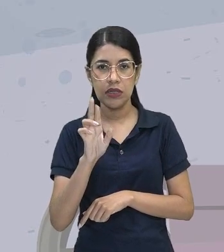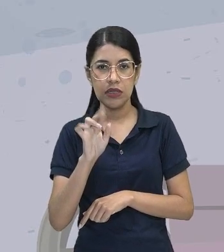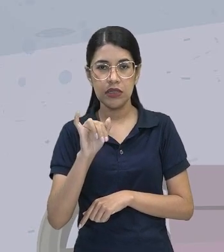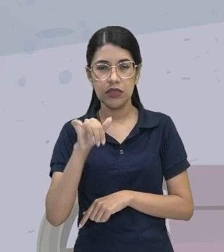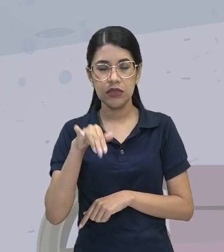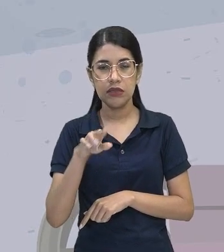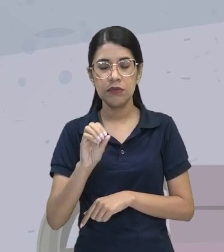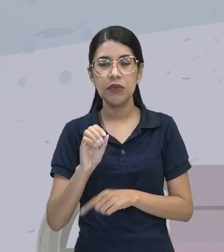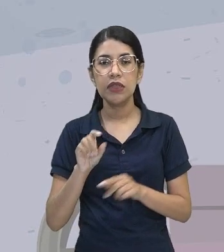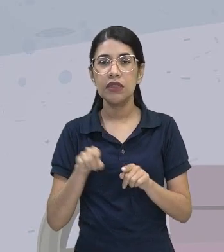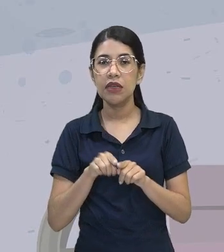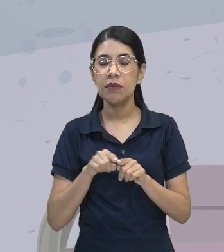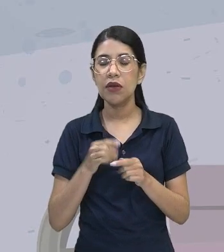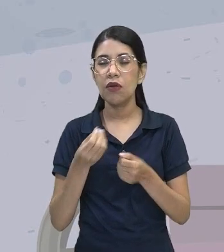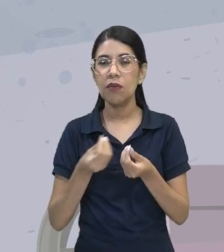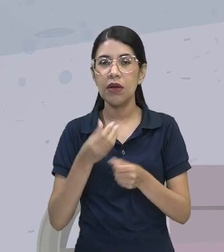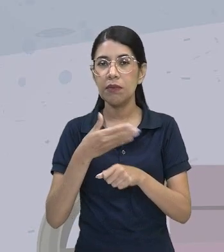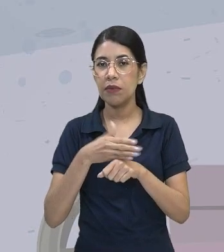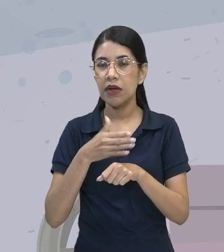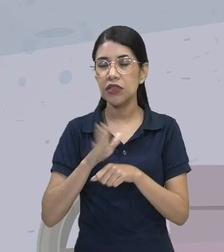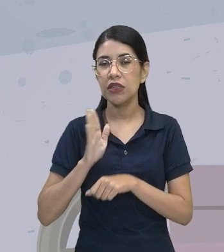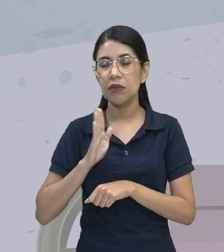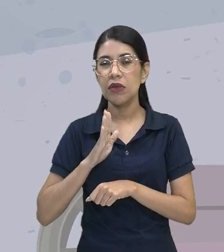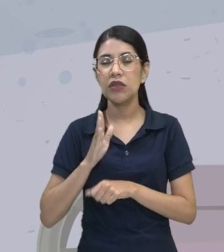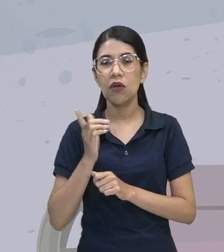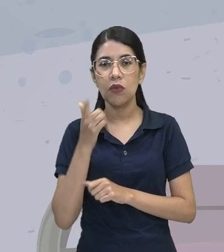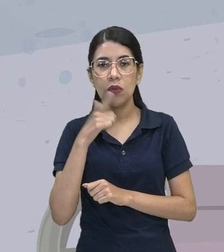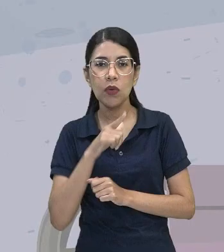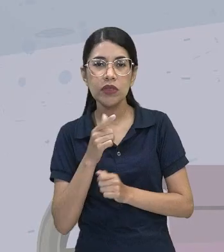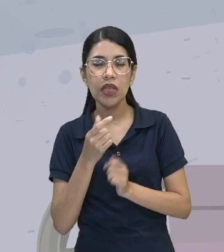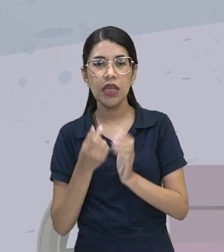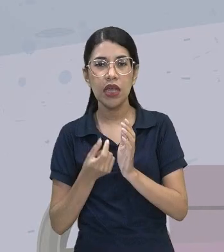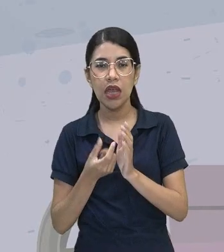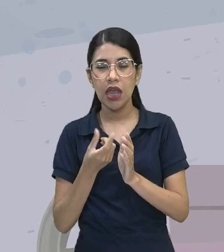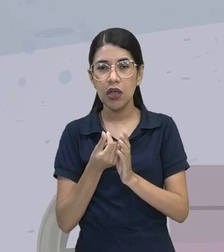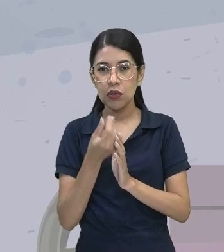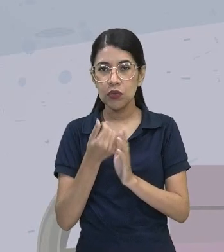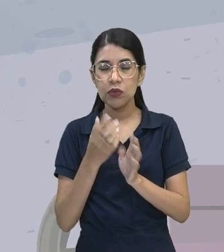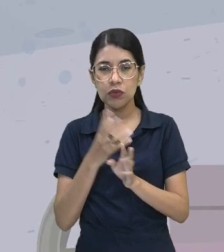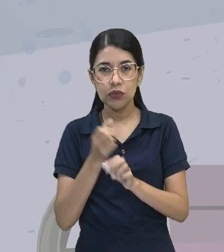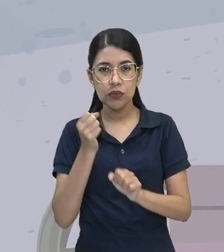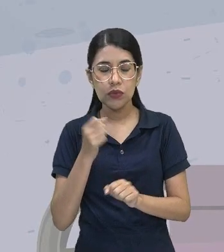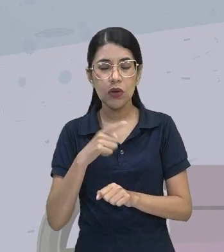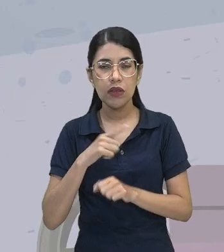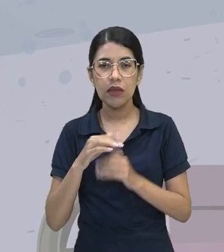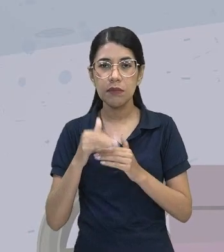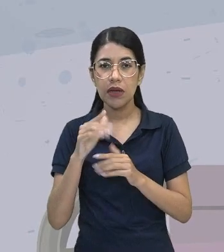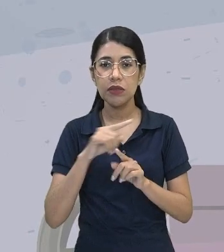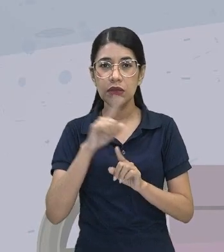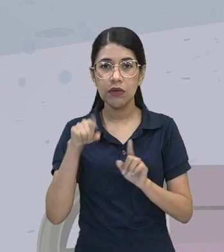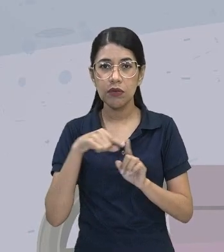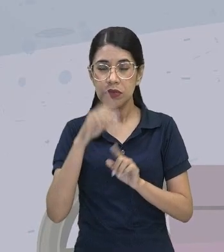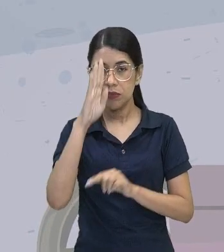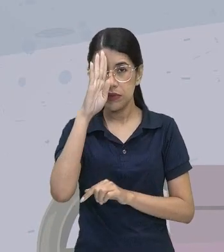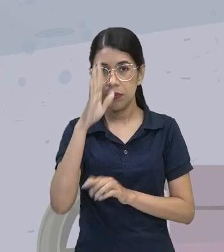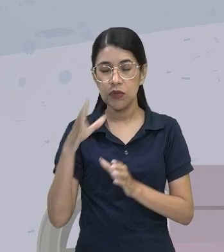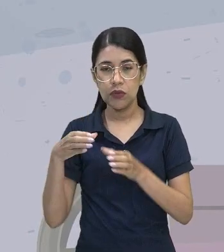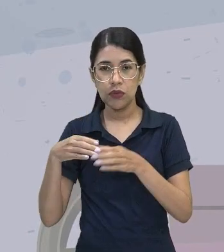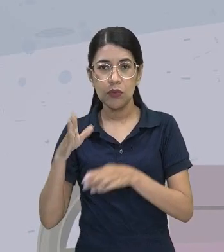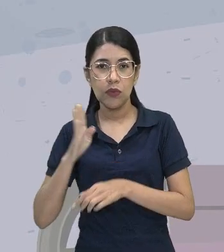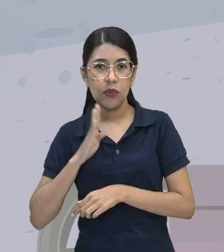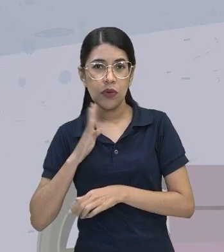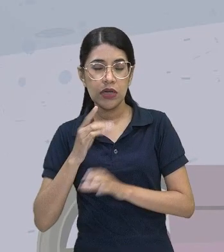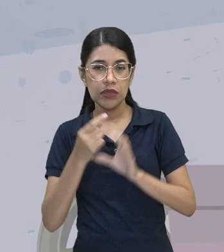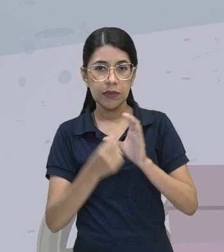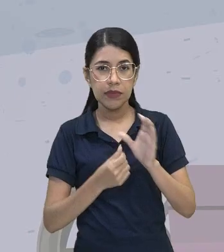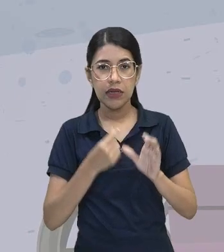para crescer e para obter cada vez mais lucro, porque não se enganem, tá, gente? O objetivo principal do burguês, do